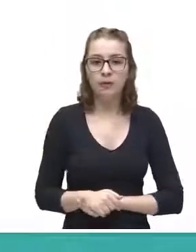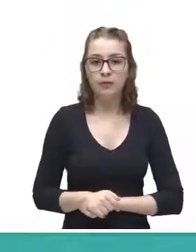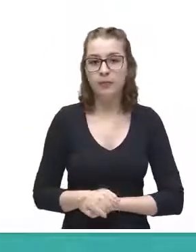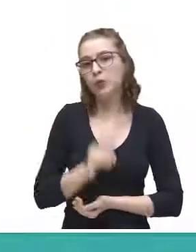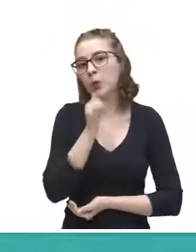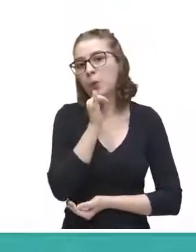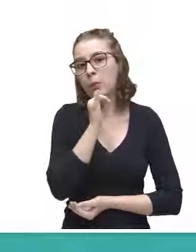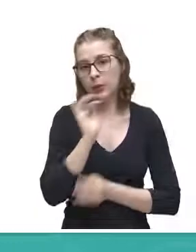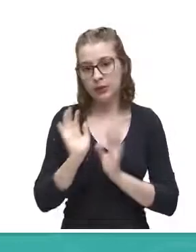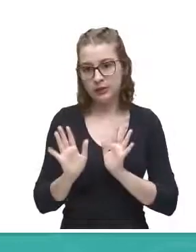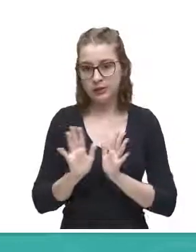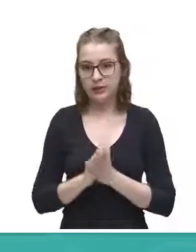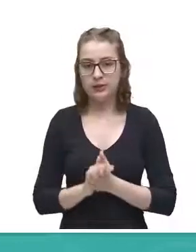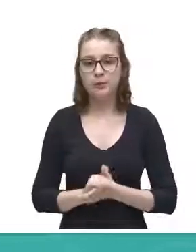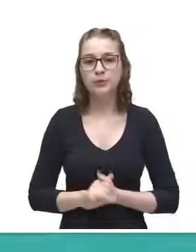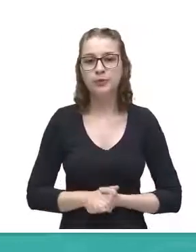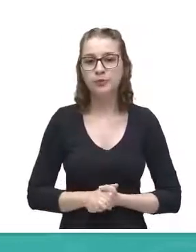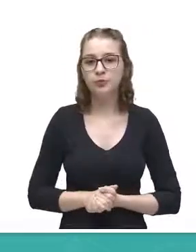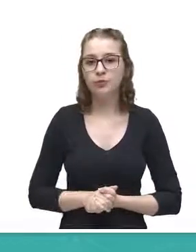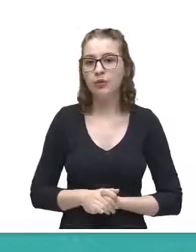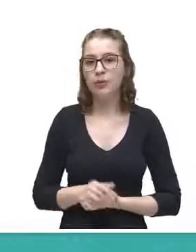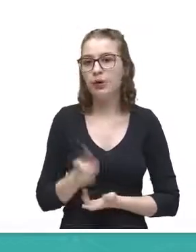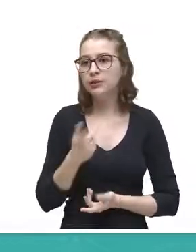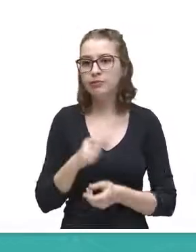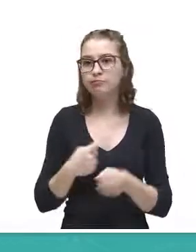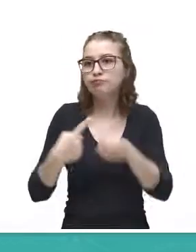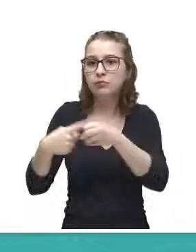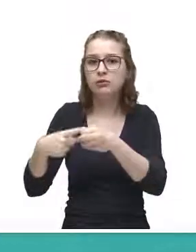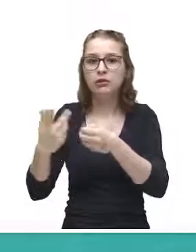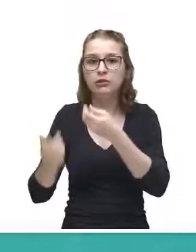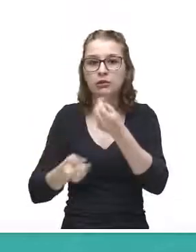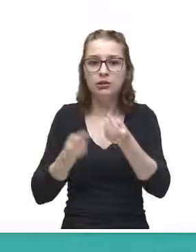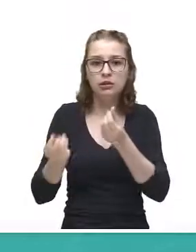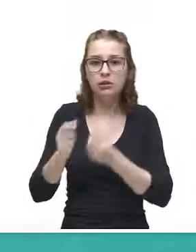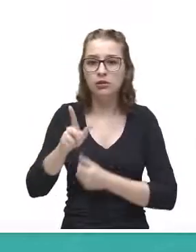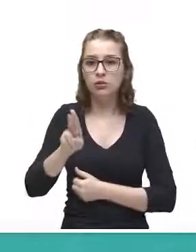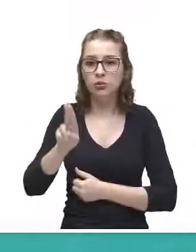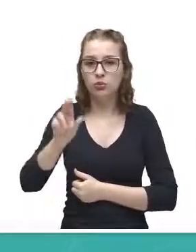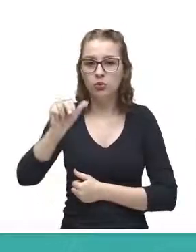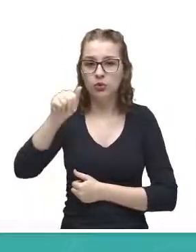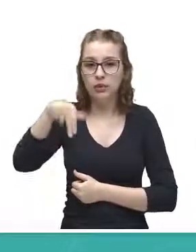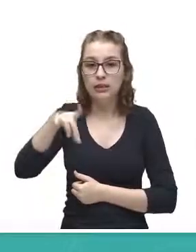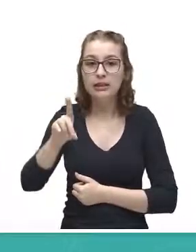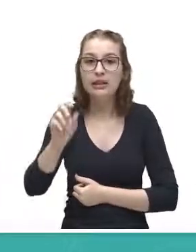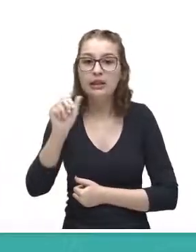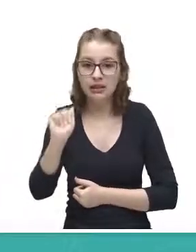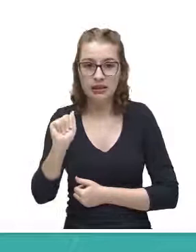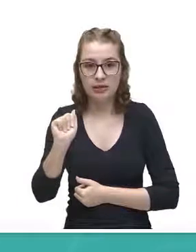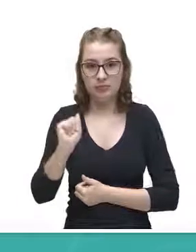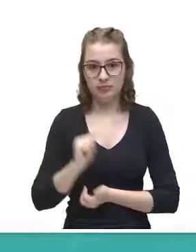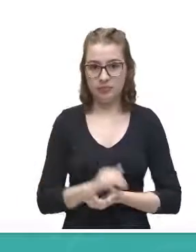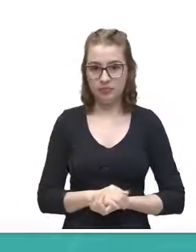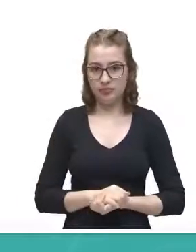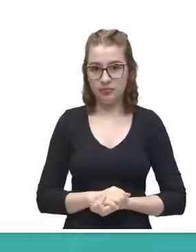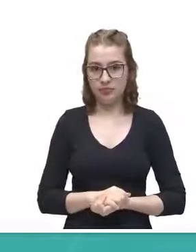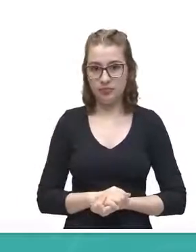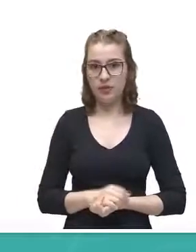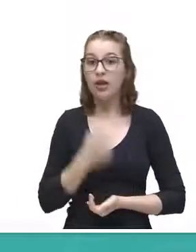observar aqui, né, se em Luanda, na África, vamos supor, tá aqui nesse fuso, ó, tá